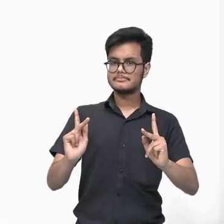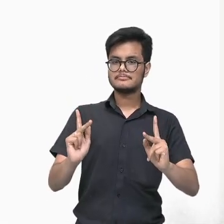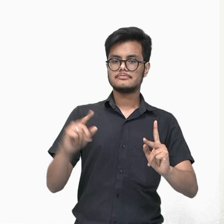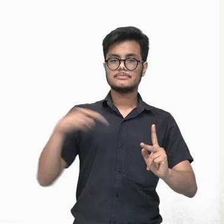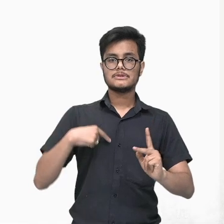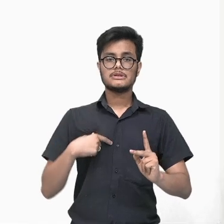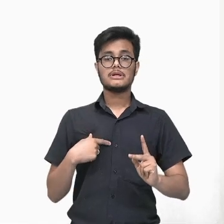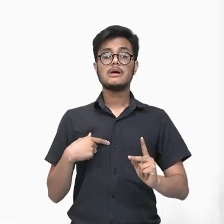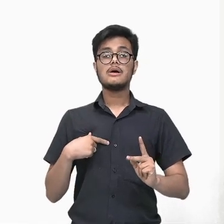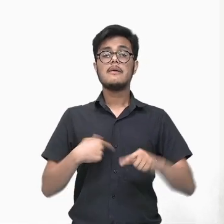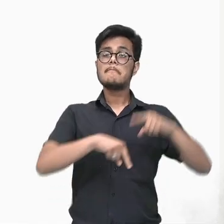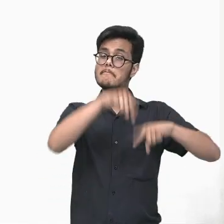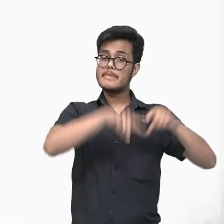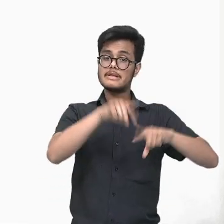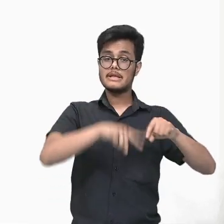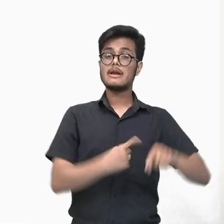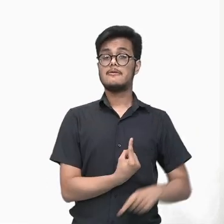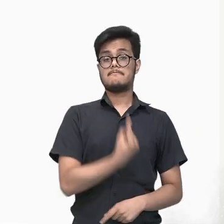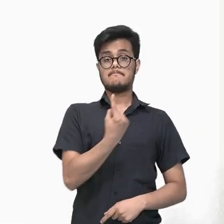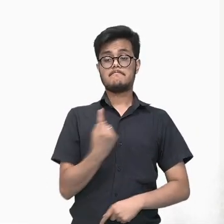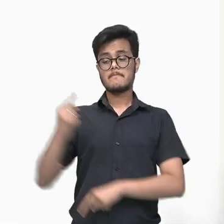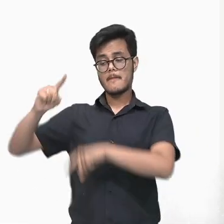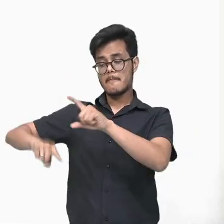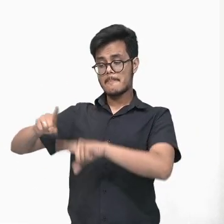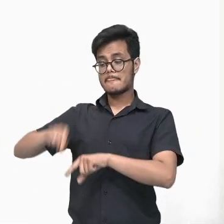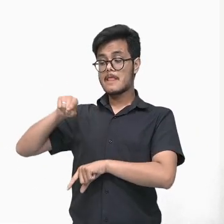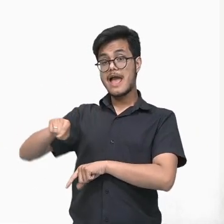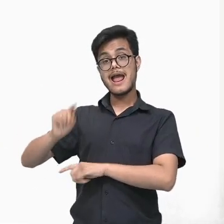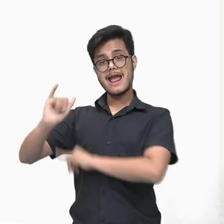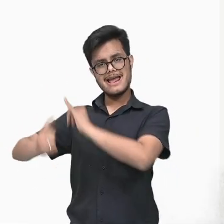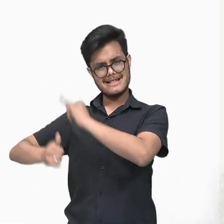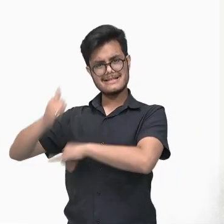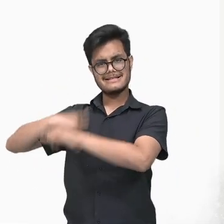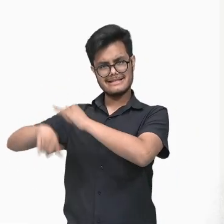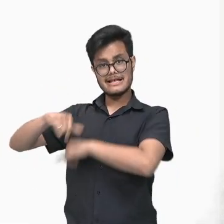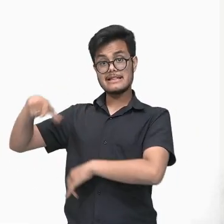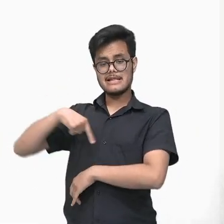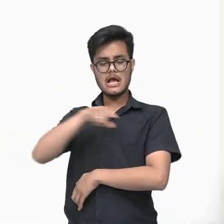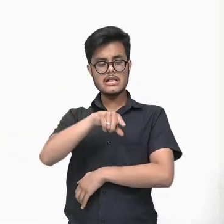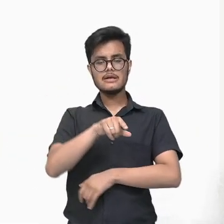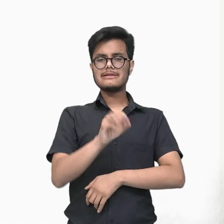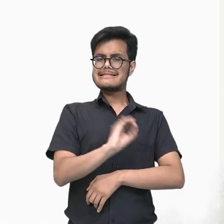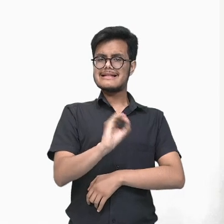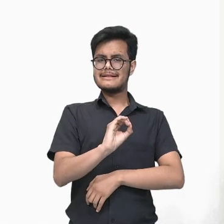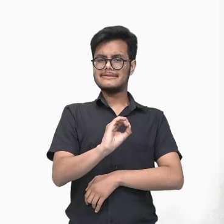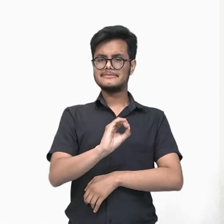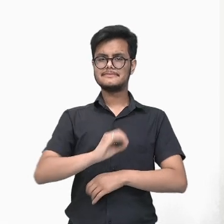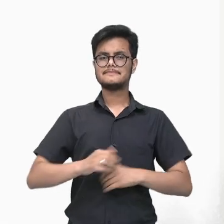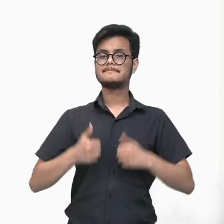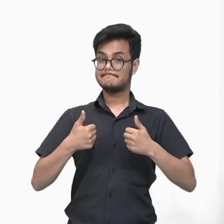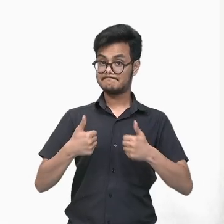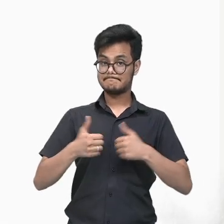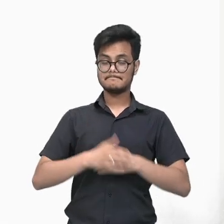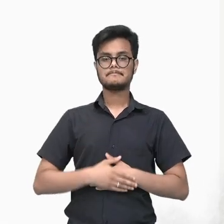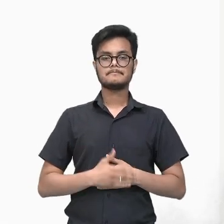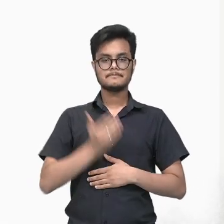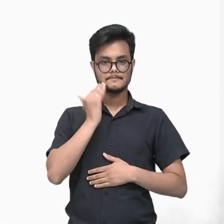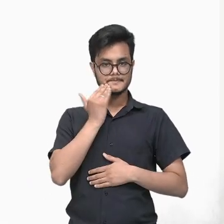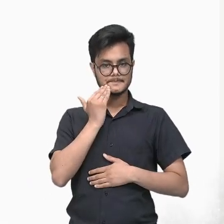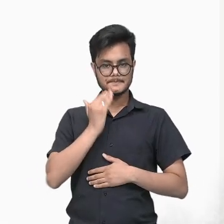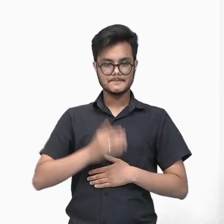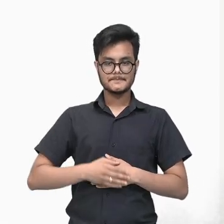condutores e pelo menos um eletrizado. Condições iniciais. Temos aqui dois